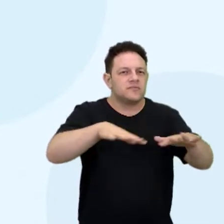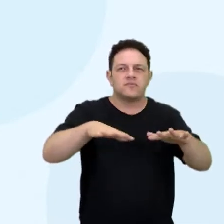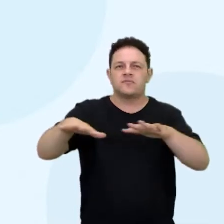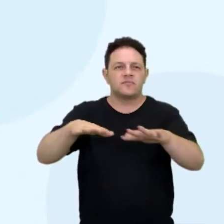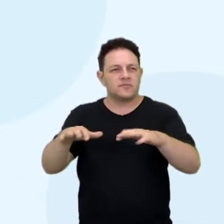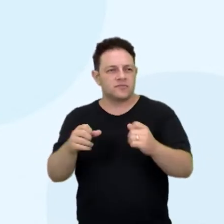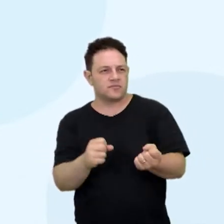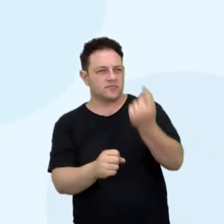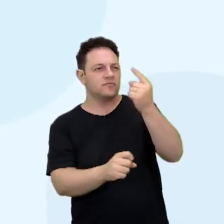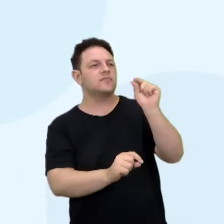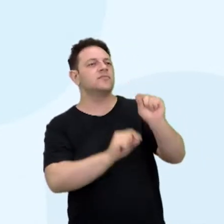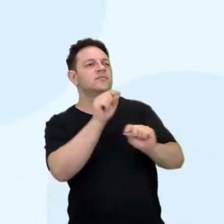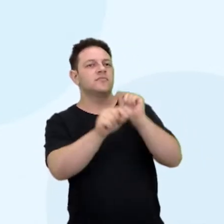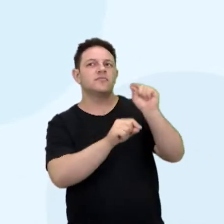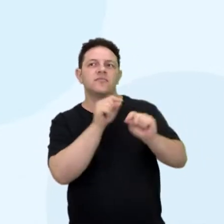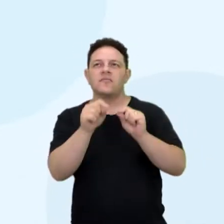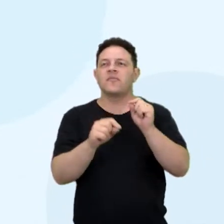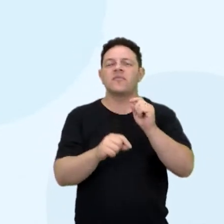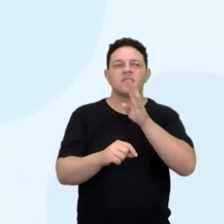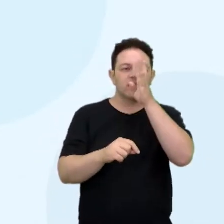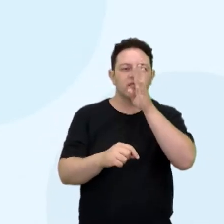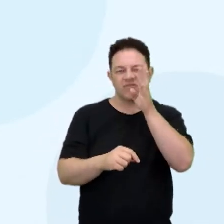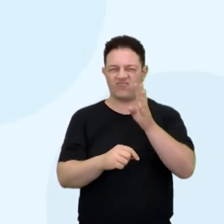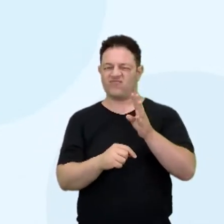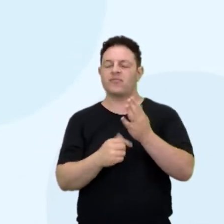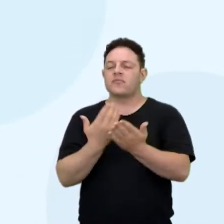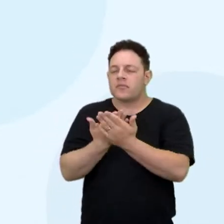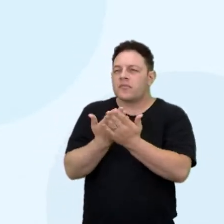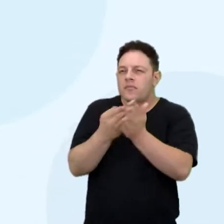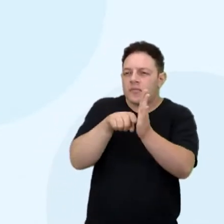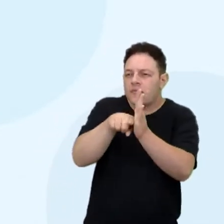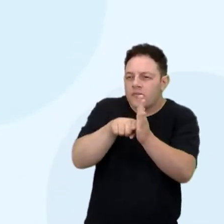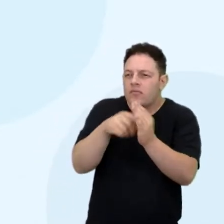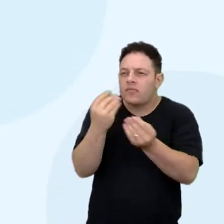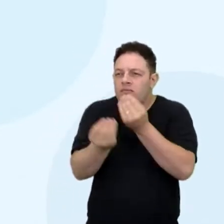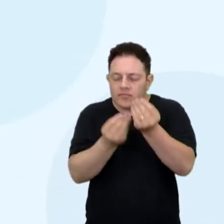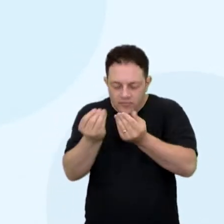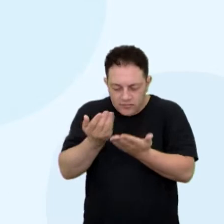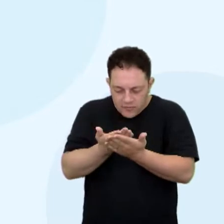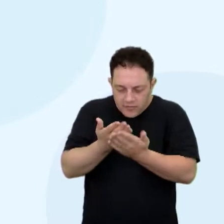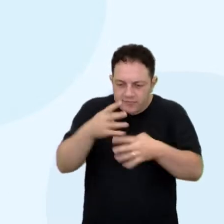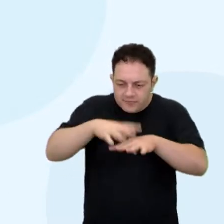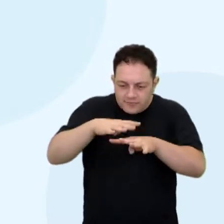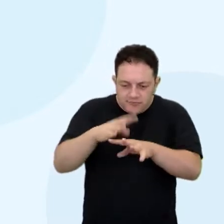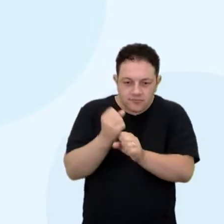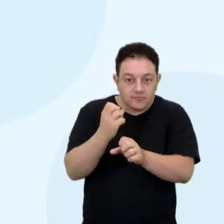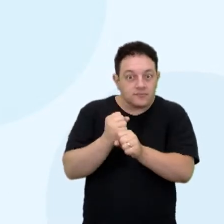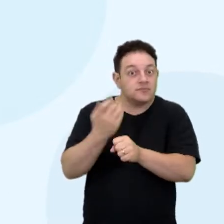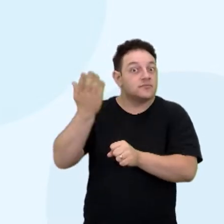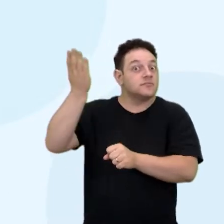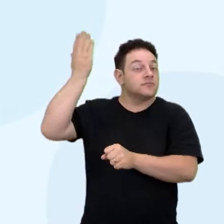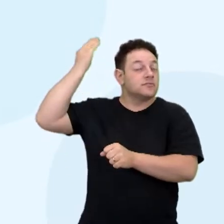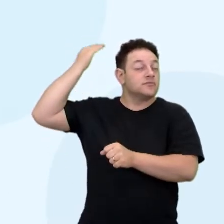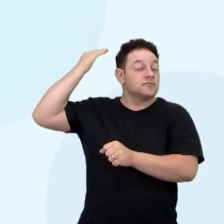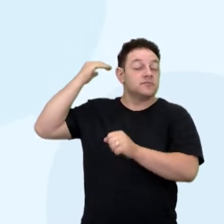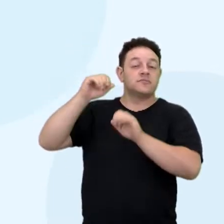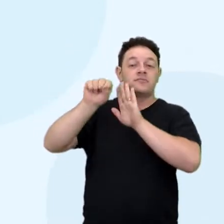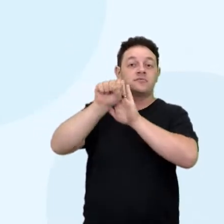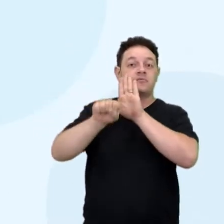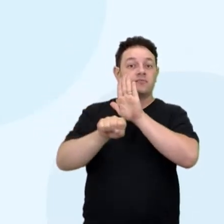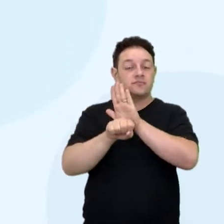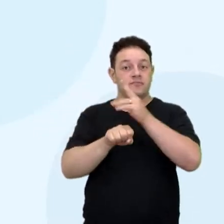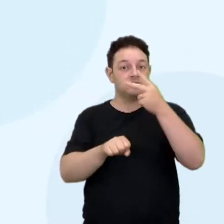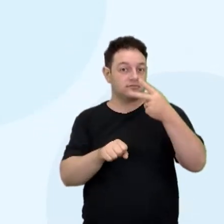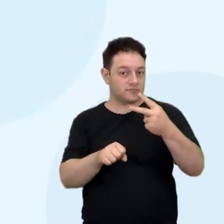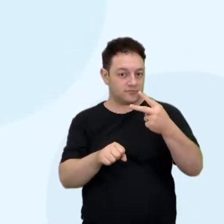a estudar aí a sismologia, né? Lembrando que estamos falando aí do século II, né? Então ele